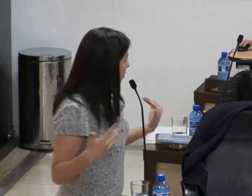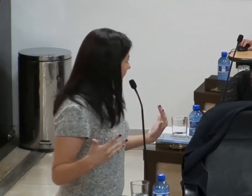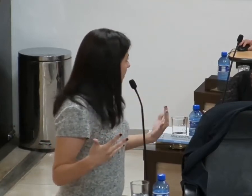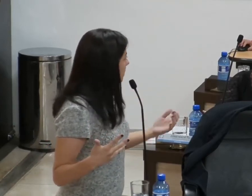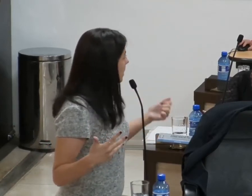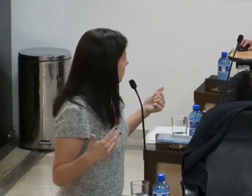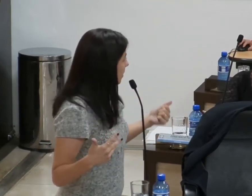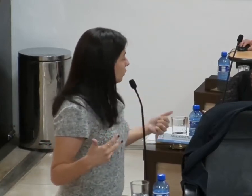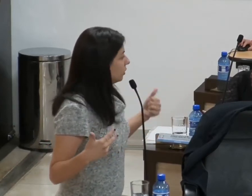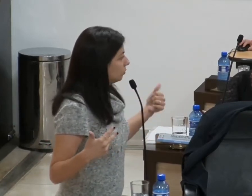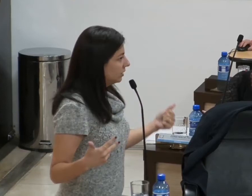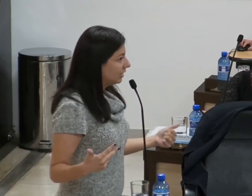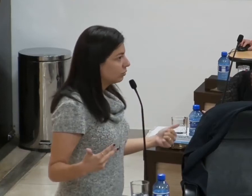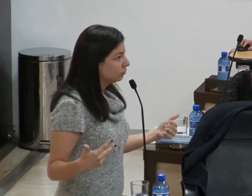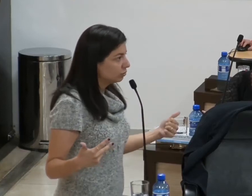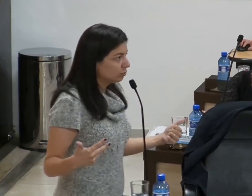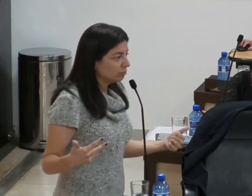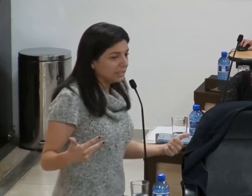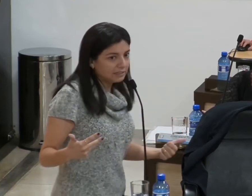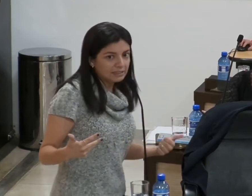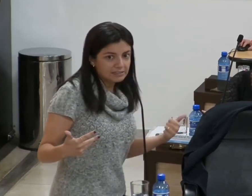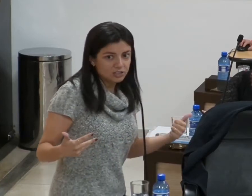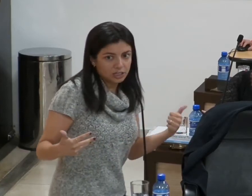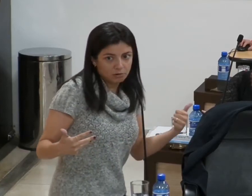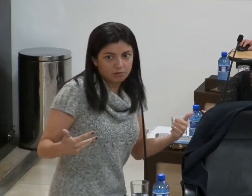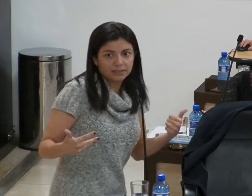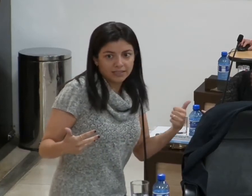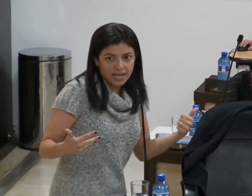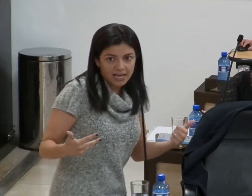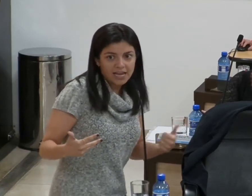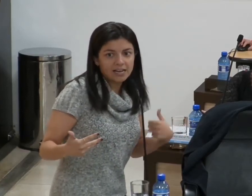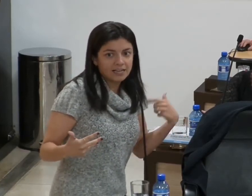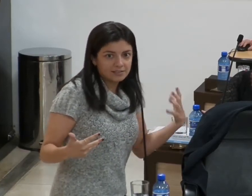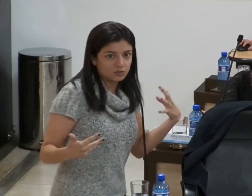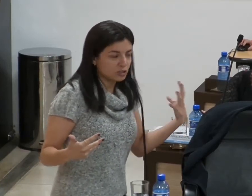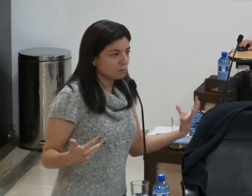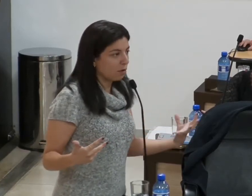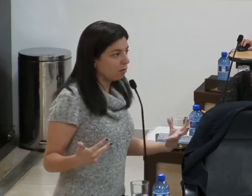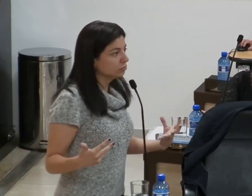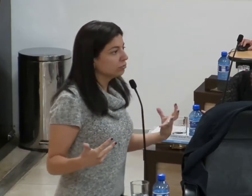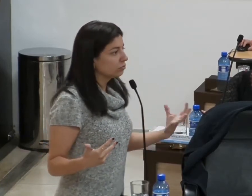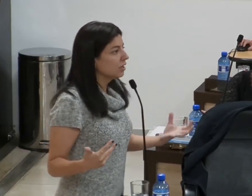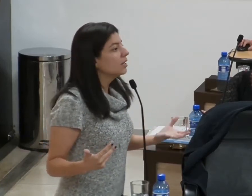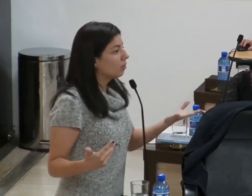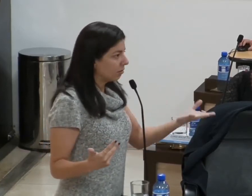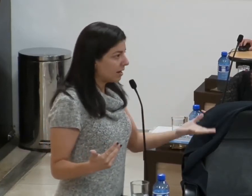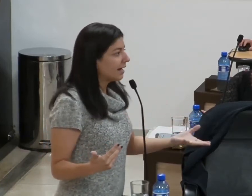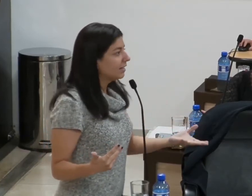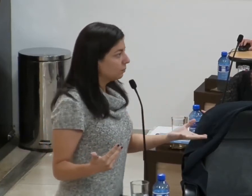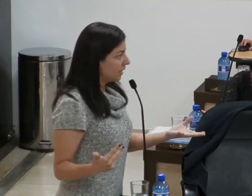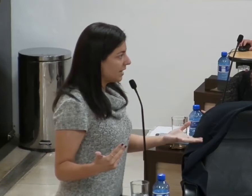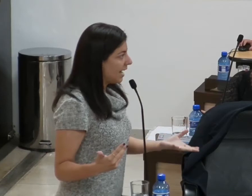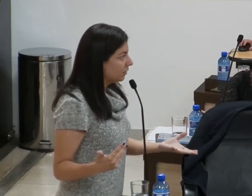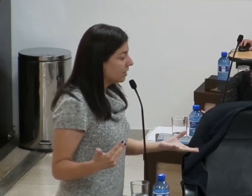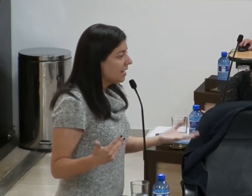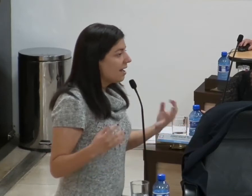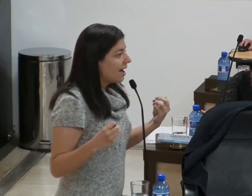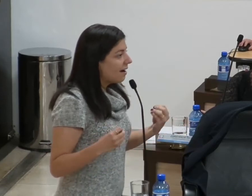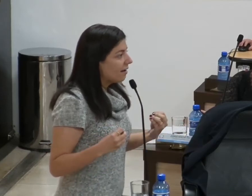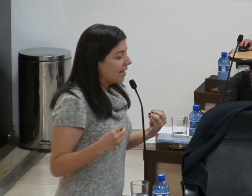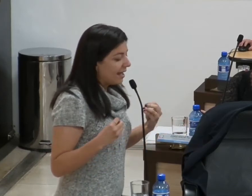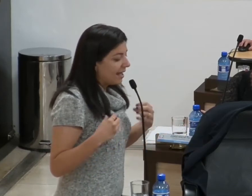de colocar. Ele é um vereador autoridade constituída e, se chegou até ele estes pontos, colocar aqui no